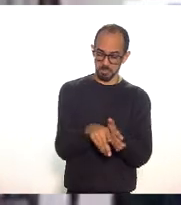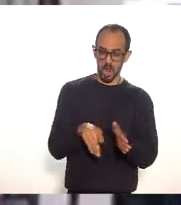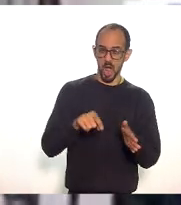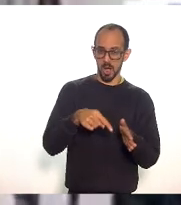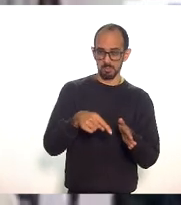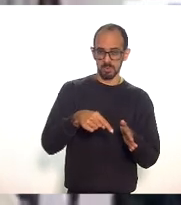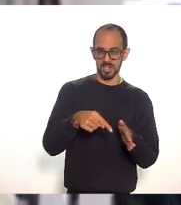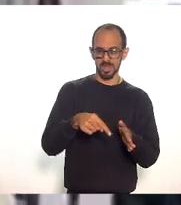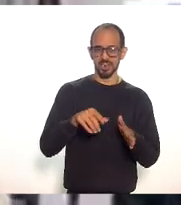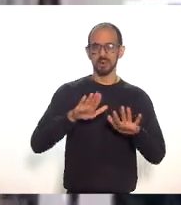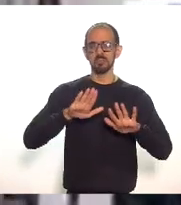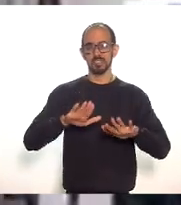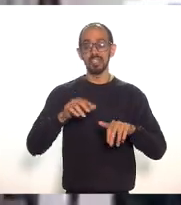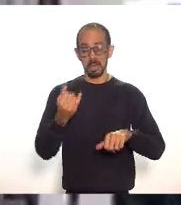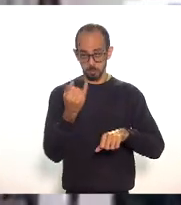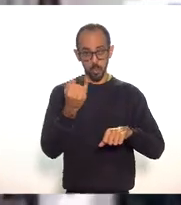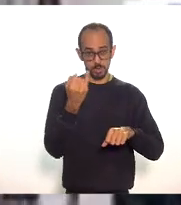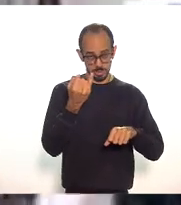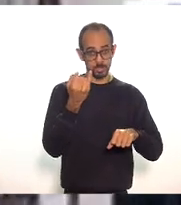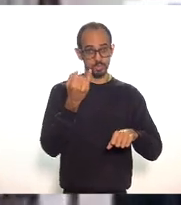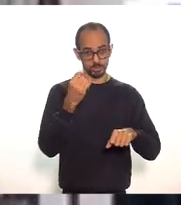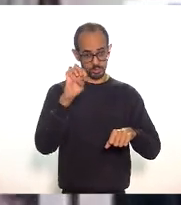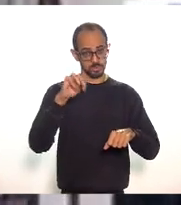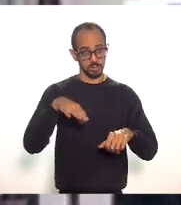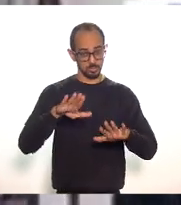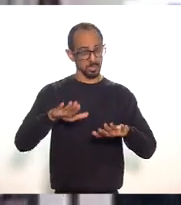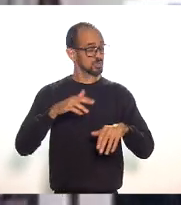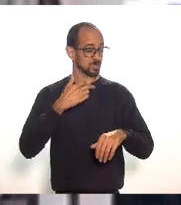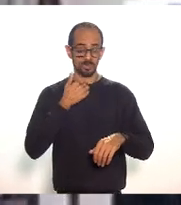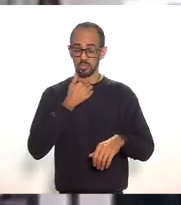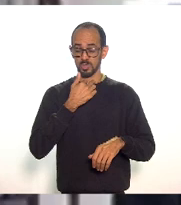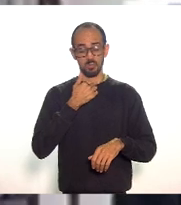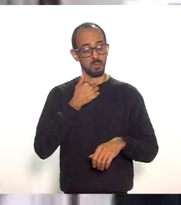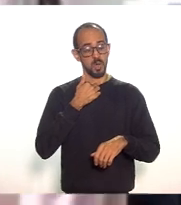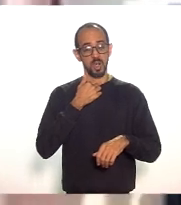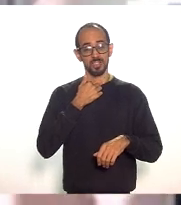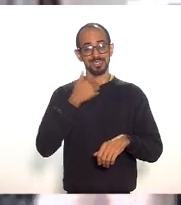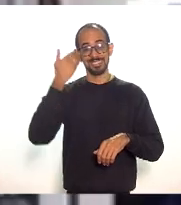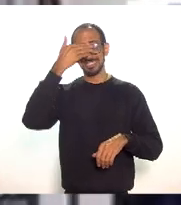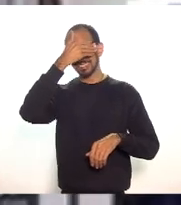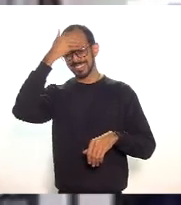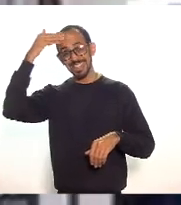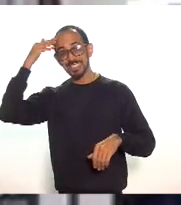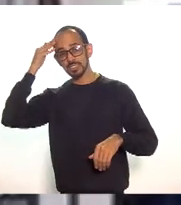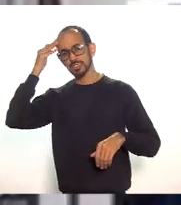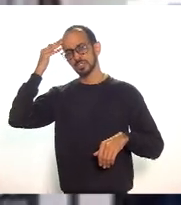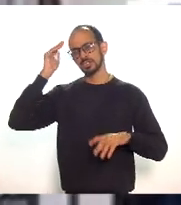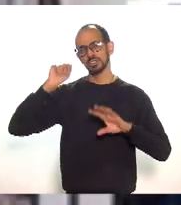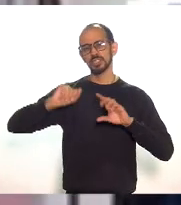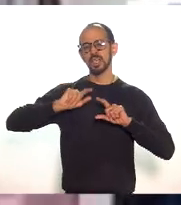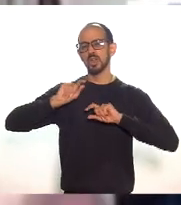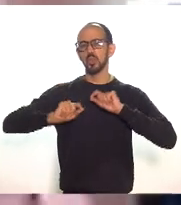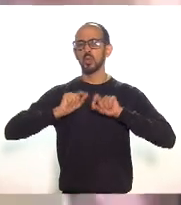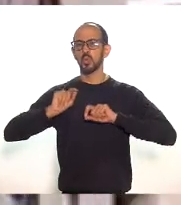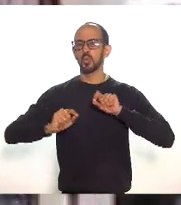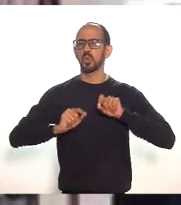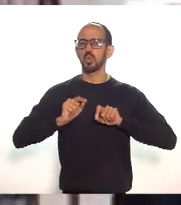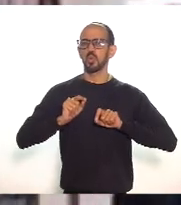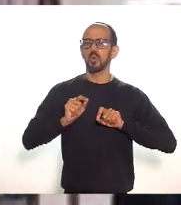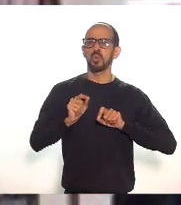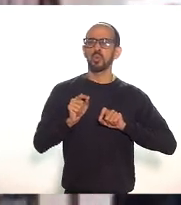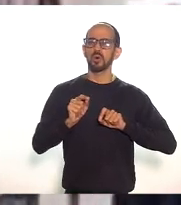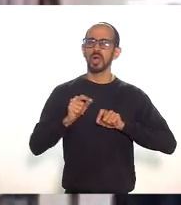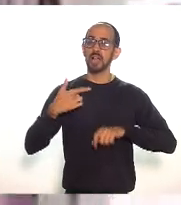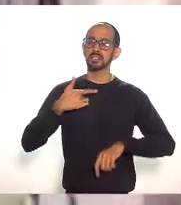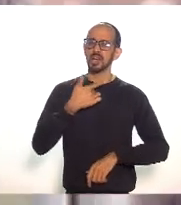Eu acho que é importantíssimo, nós não podemos de forma alguma deixar de tratar a questão da